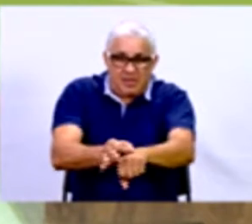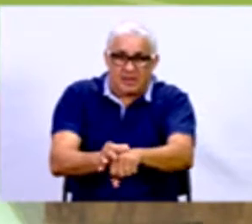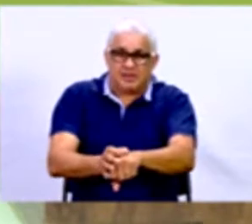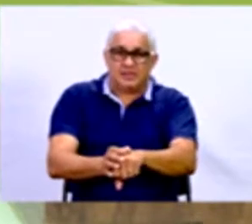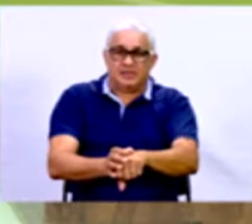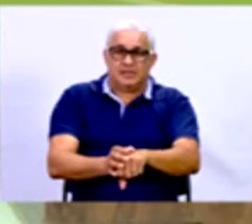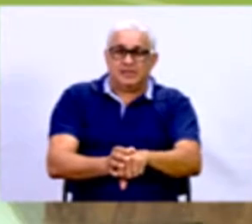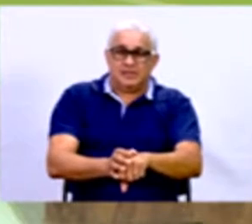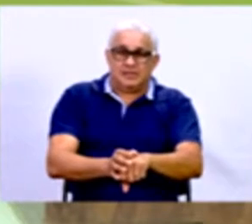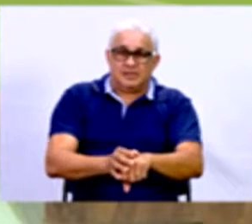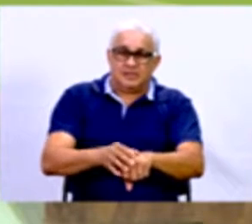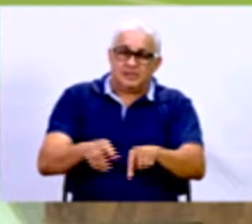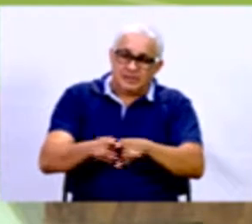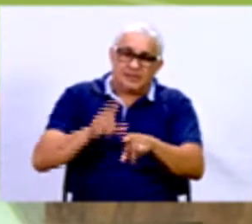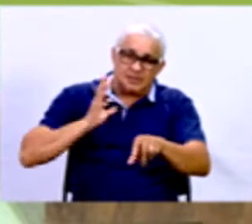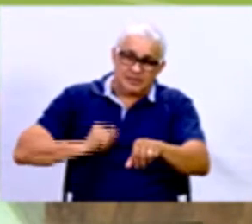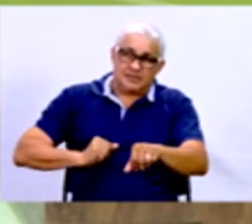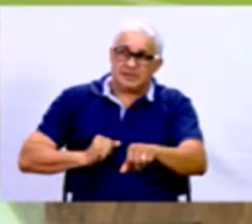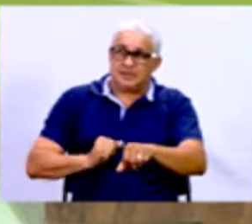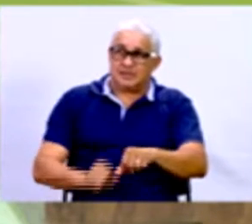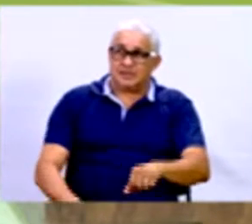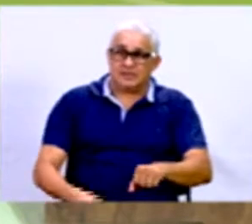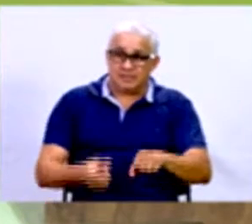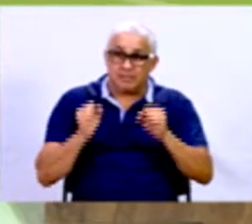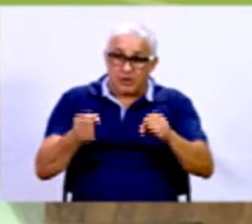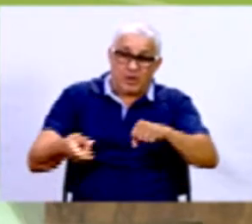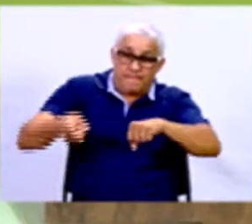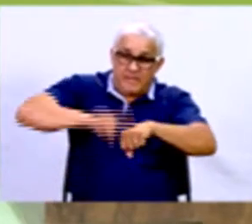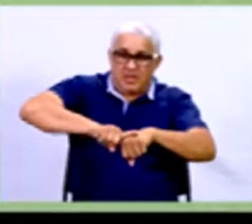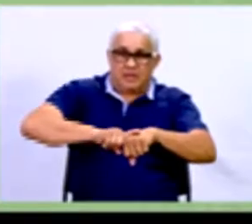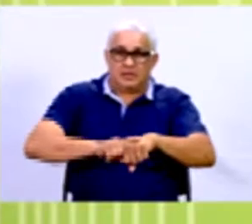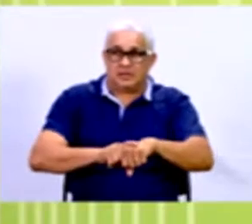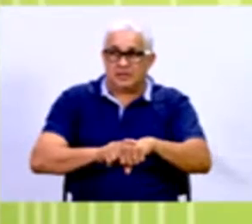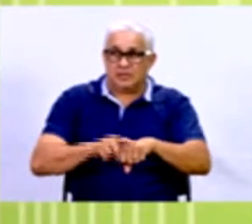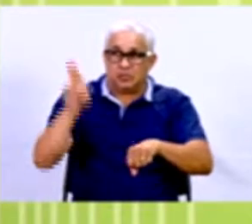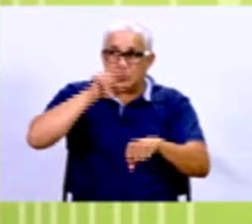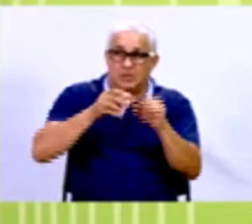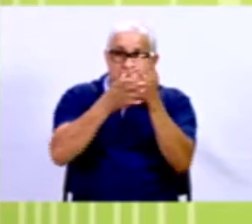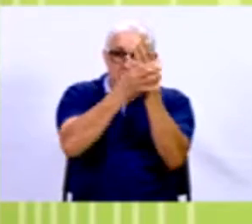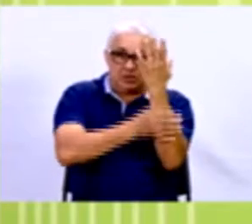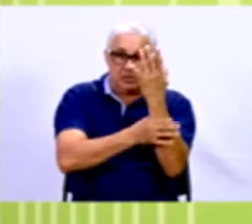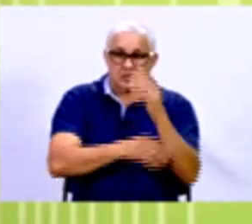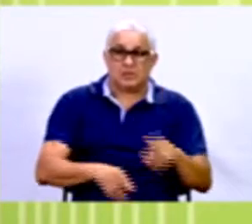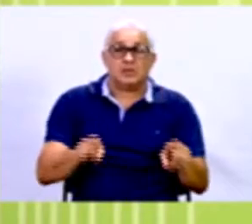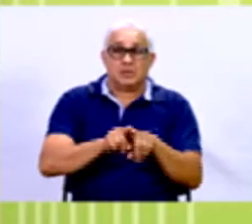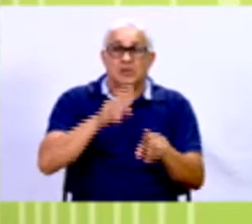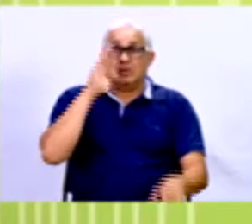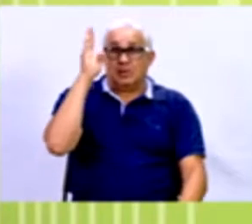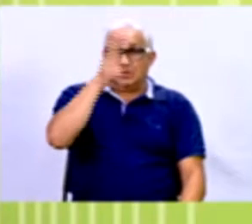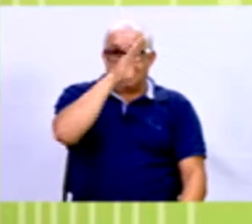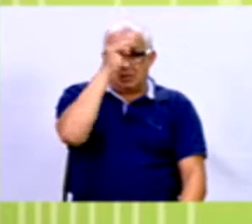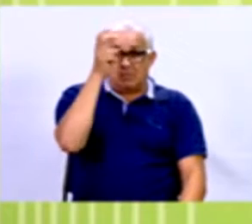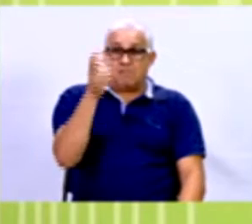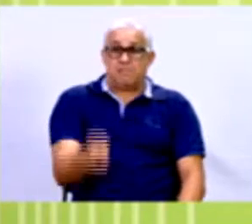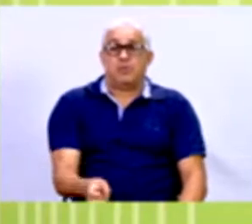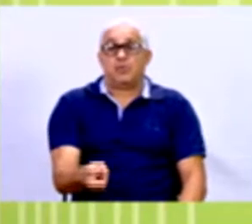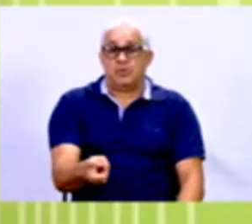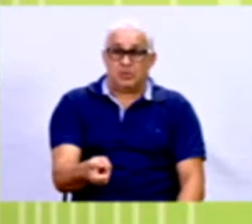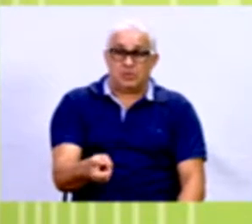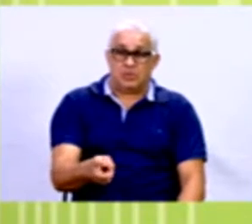curativos, limpando esse ferimento. Ok. E os desmaios? Como eu falei no